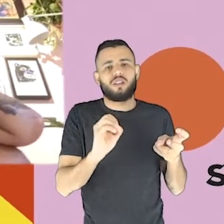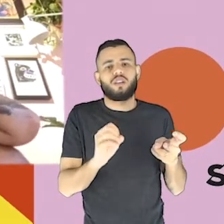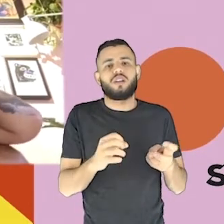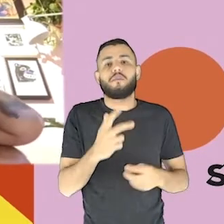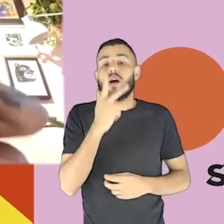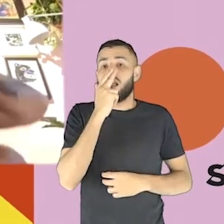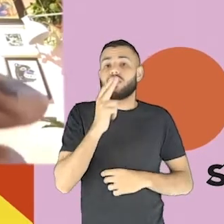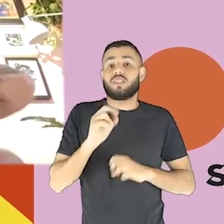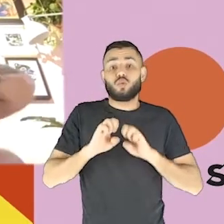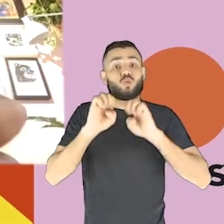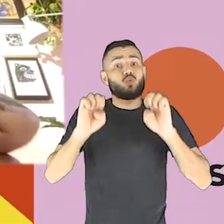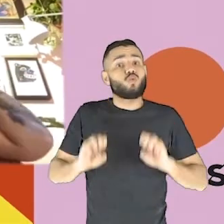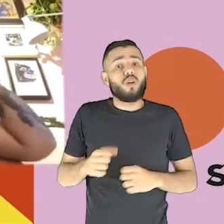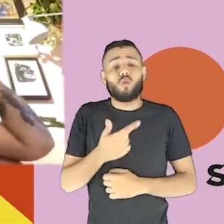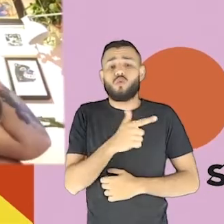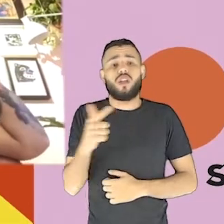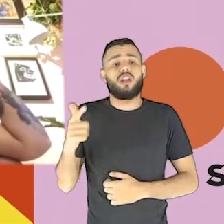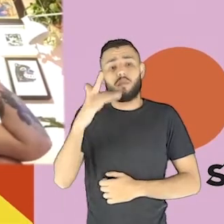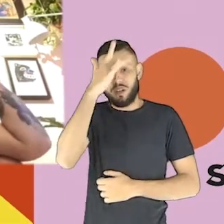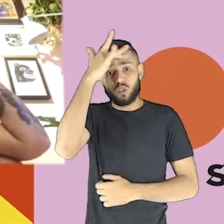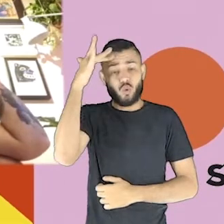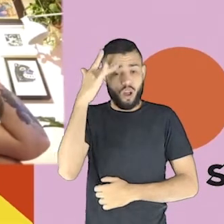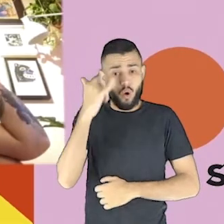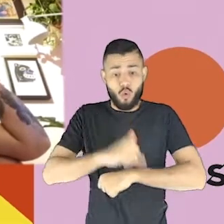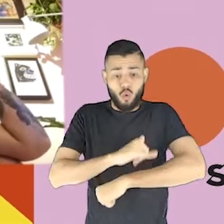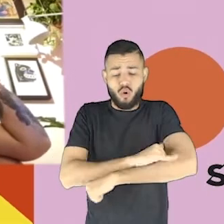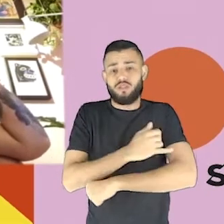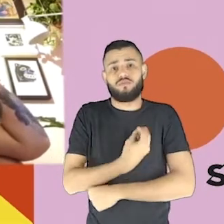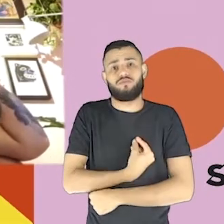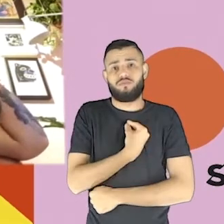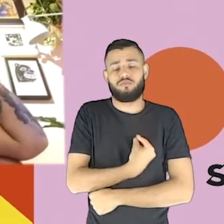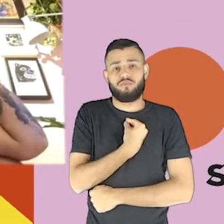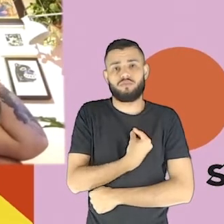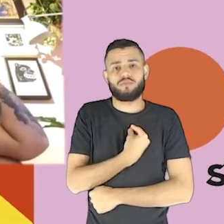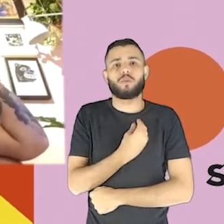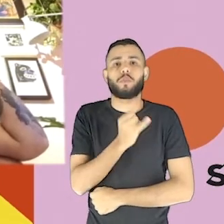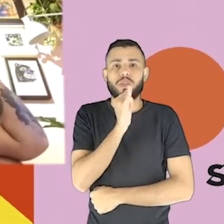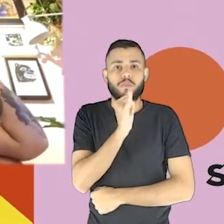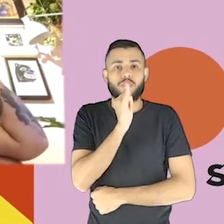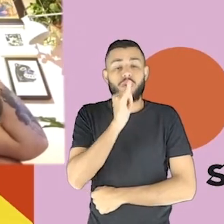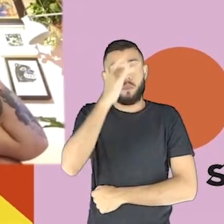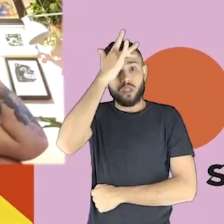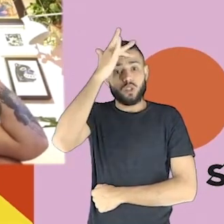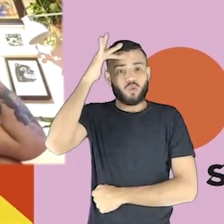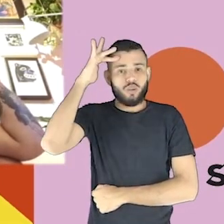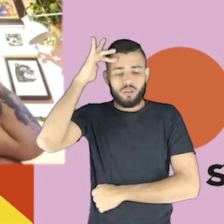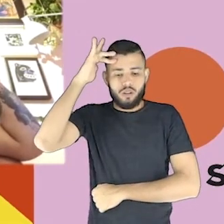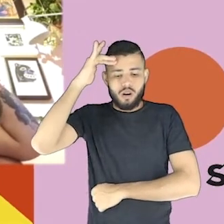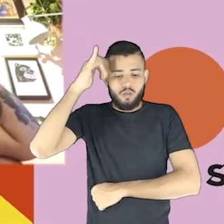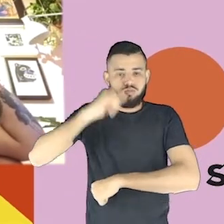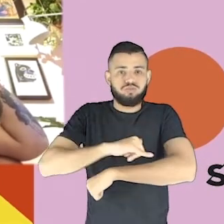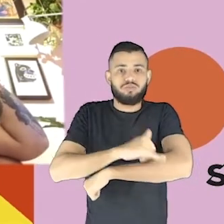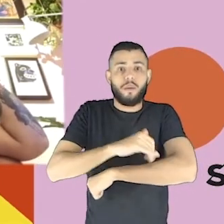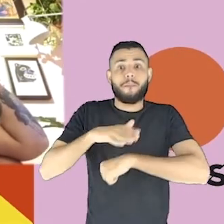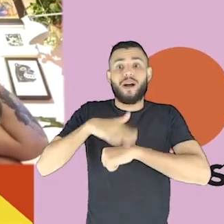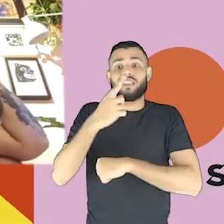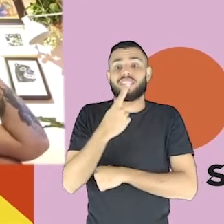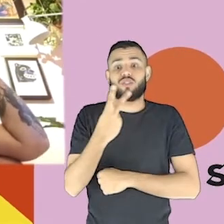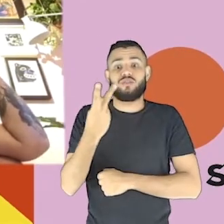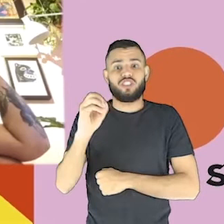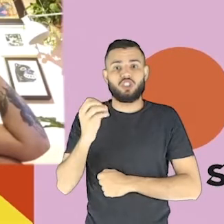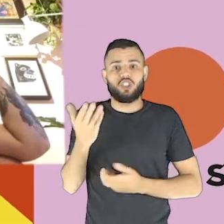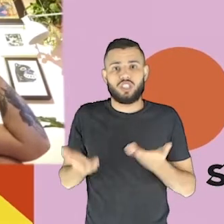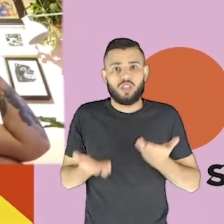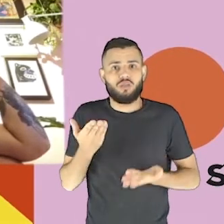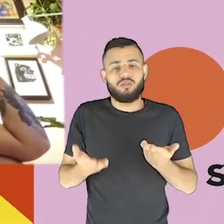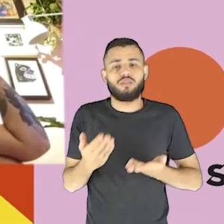não tendo estrutura para a pessoa gorda existir. Então, imagina que se uma pessoa que pesa mais de 120 quilos, por exemplo,